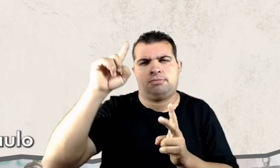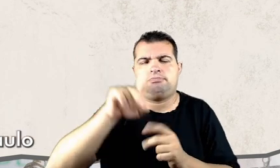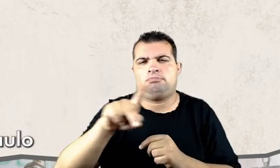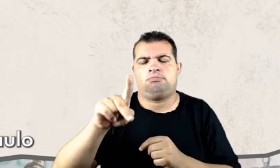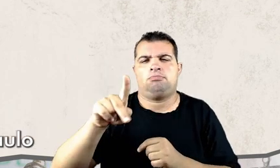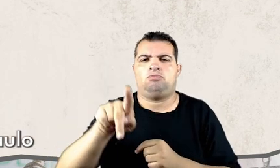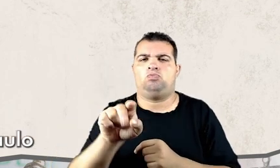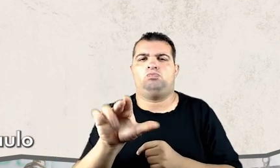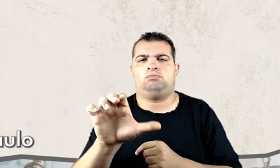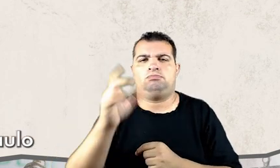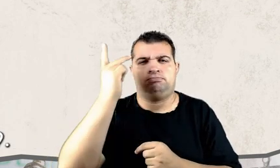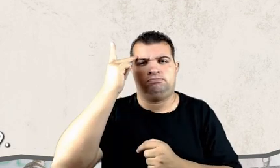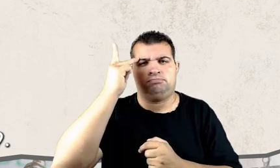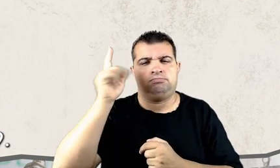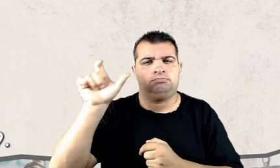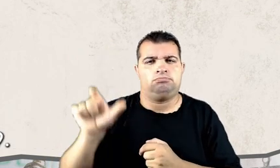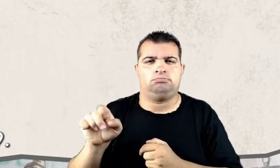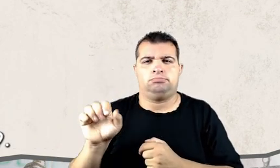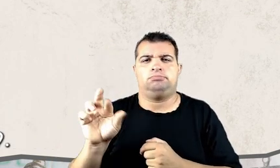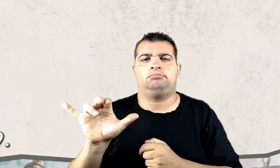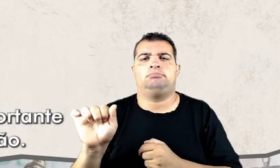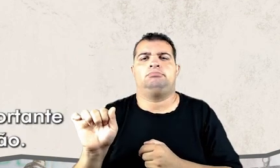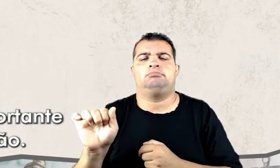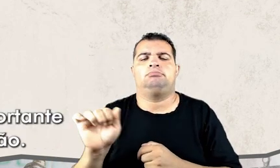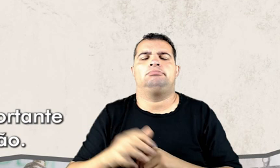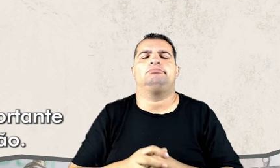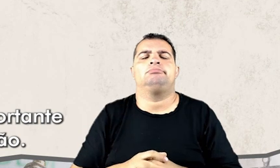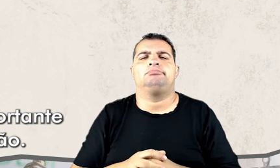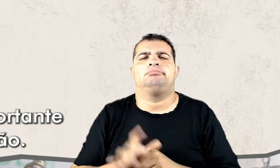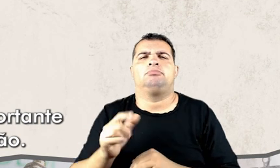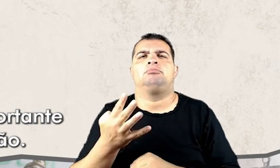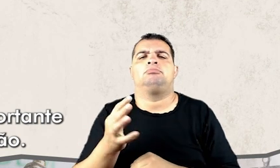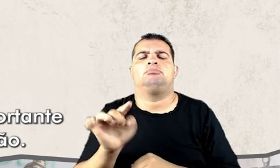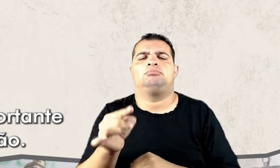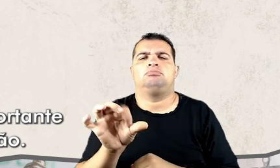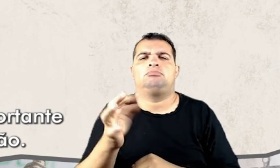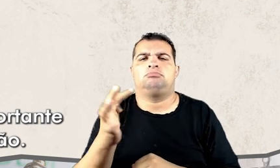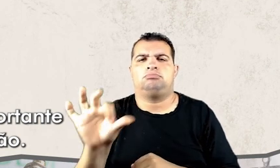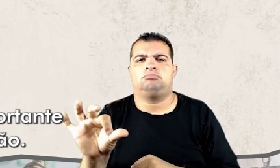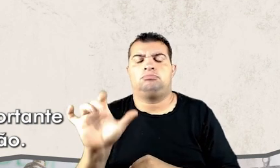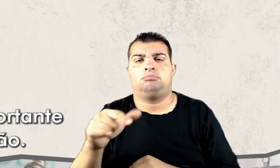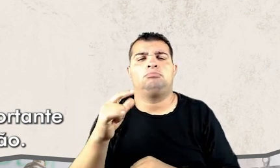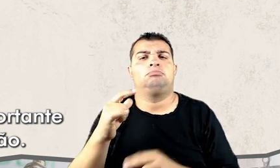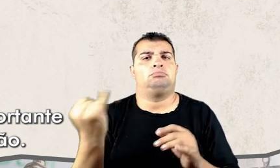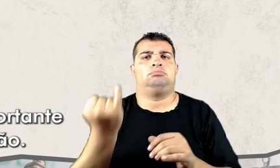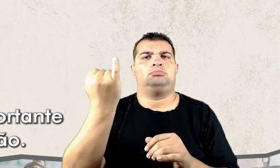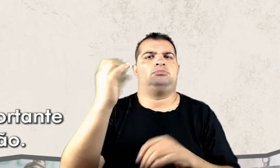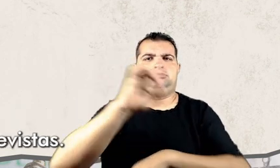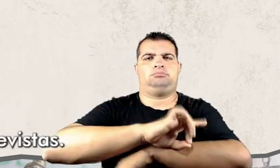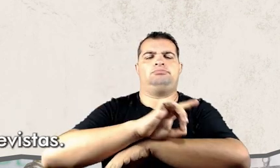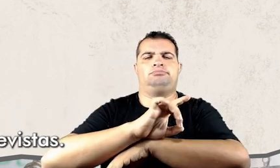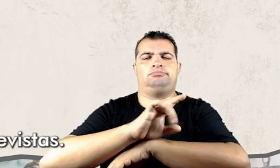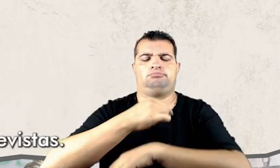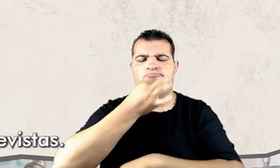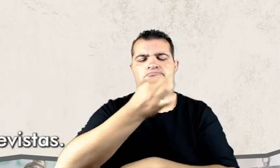lembra a professora da PUC de São Paulo, Maria do Carmo Guedes. 49 é uma data muito importante na psicologia, na minha opinião.